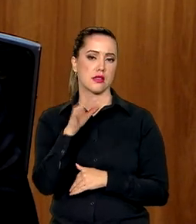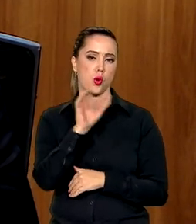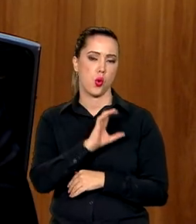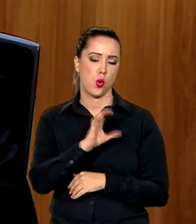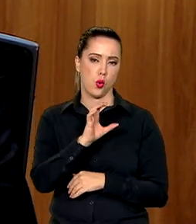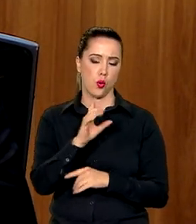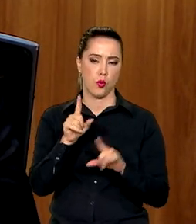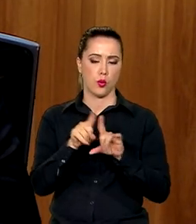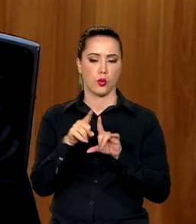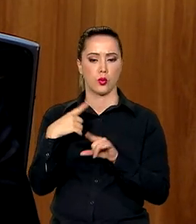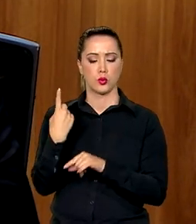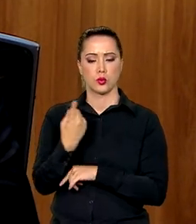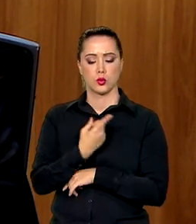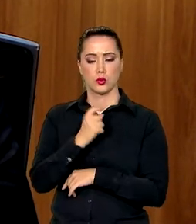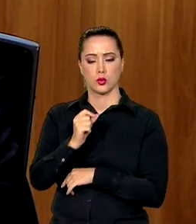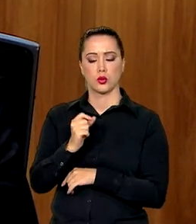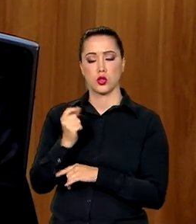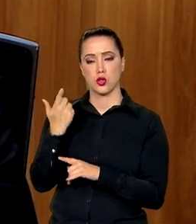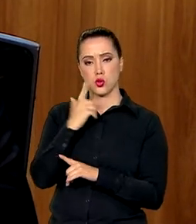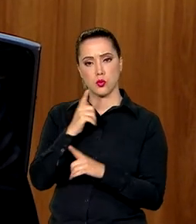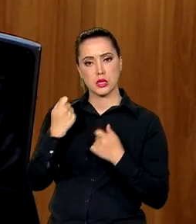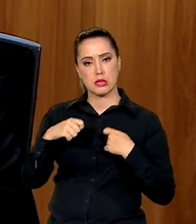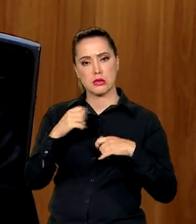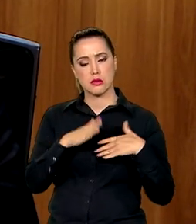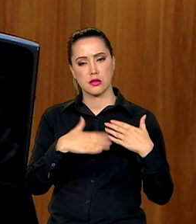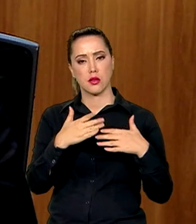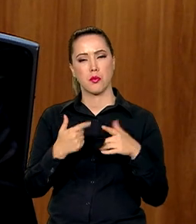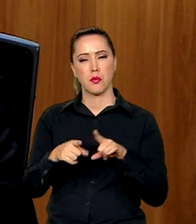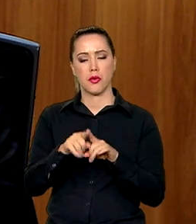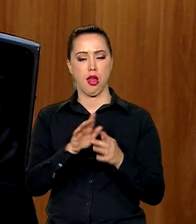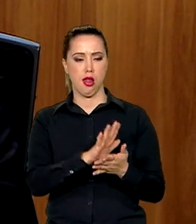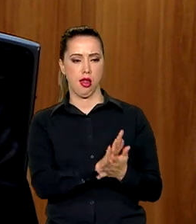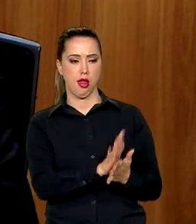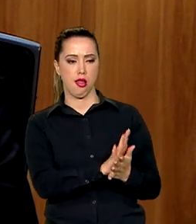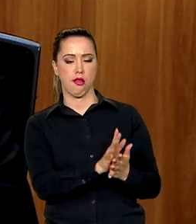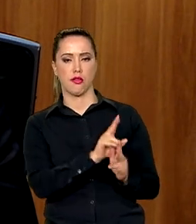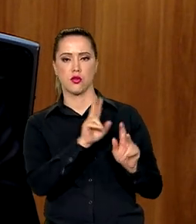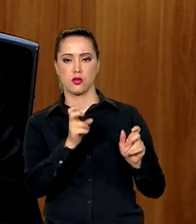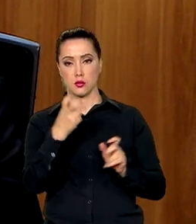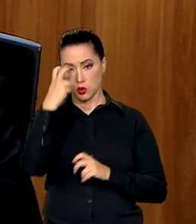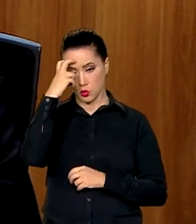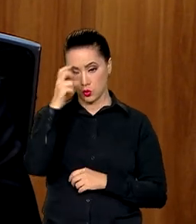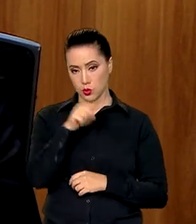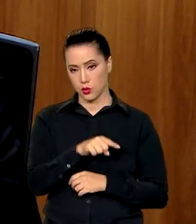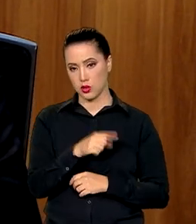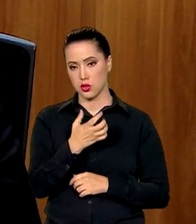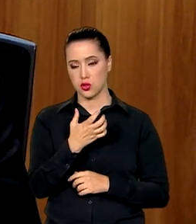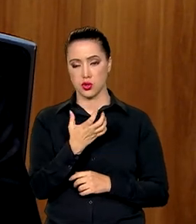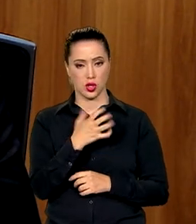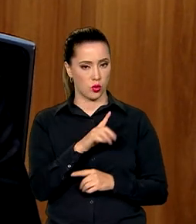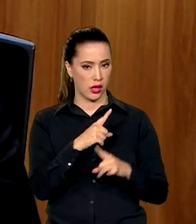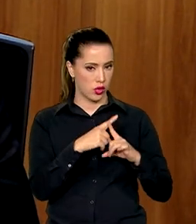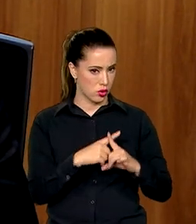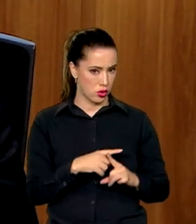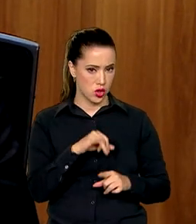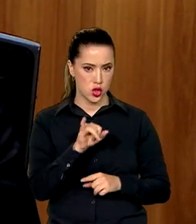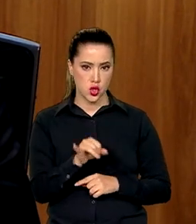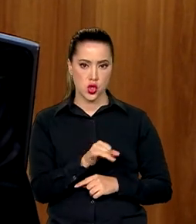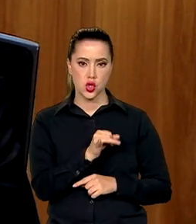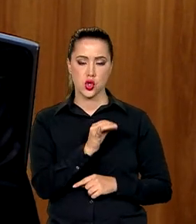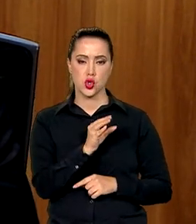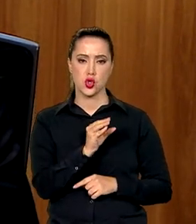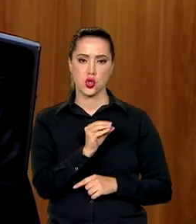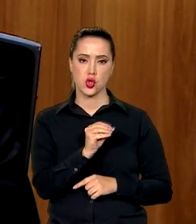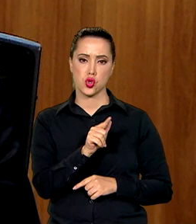avançar nesse debate se sobressair em cima de um preconceito enraizado de uma questão cultural e saber que ISO Isso vai